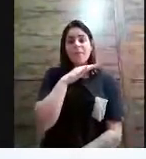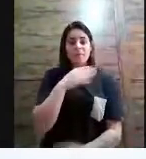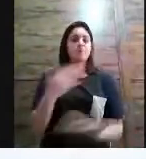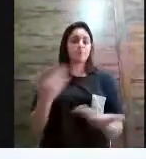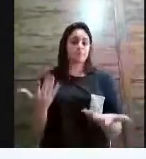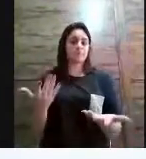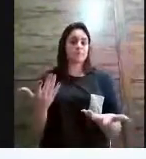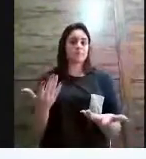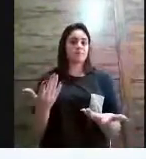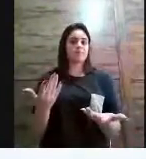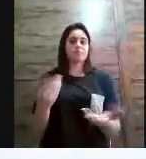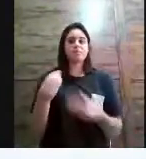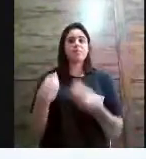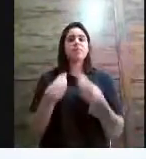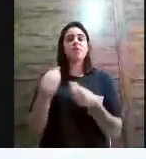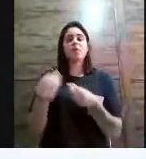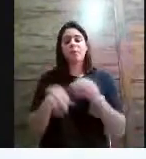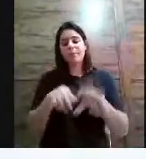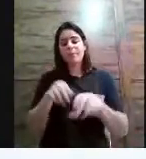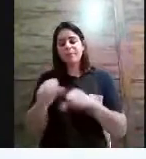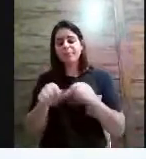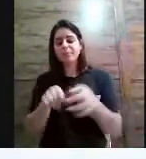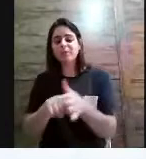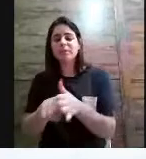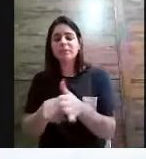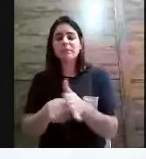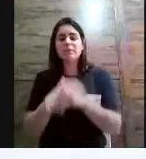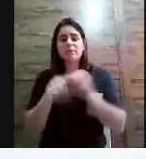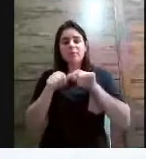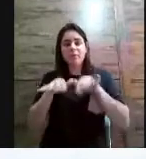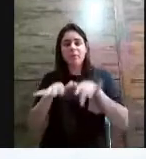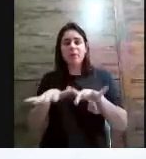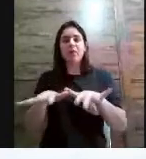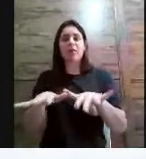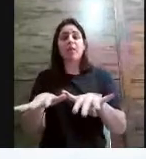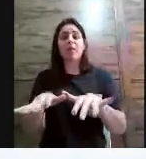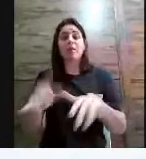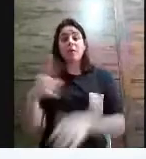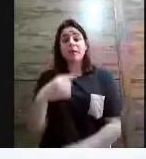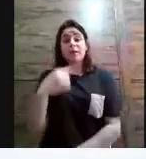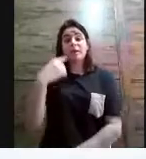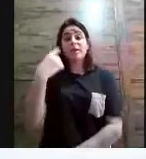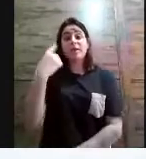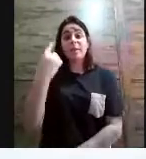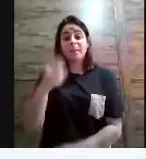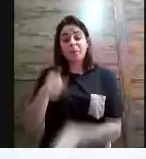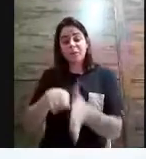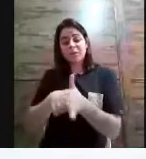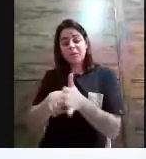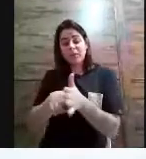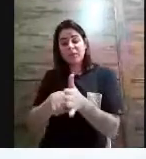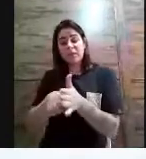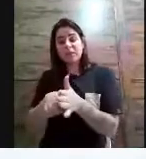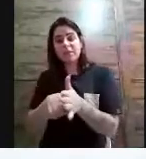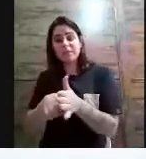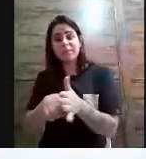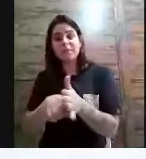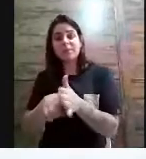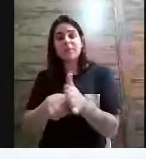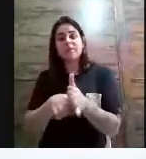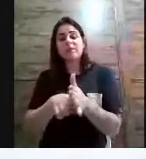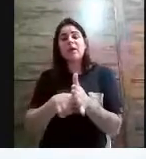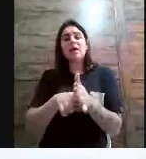o vírus pegava e não conseguia se multiplicar. Aí eles foram descobrindo, ou foram fazendo outras moléculas que